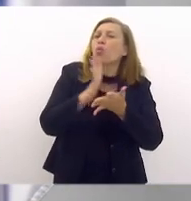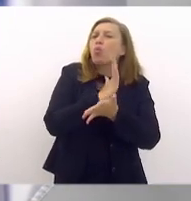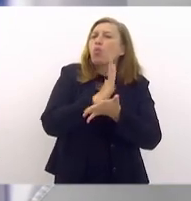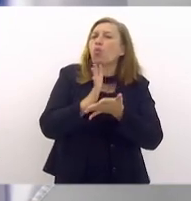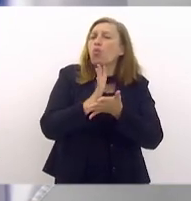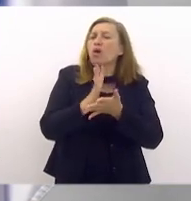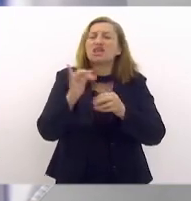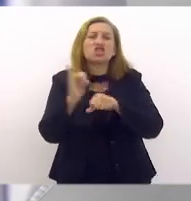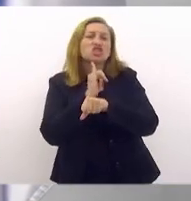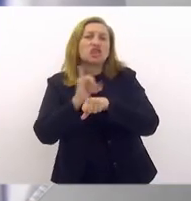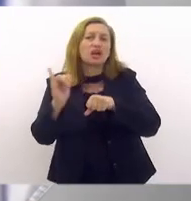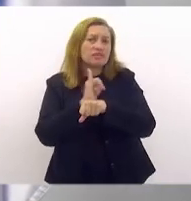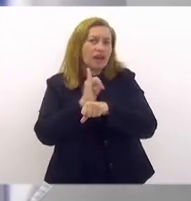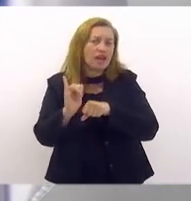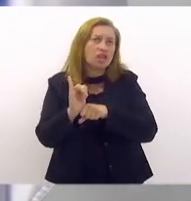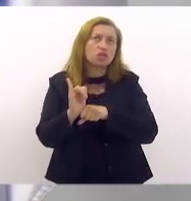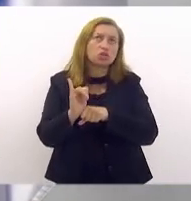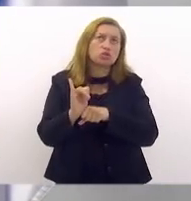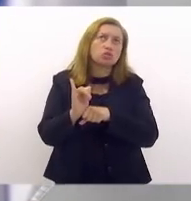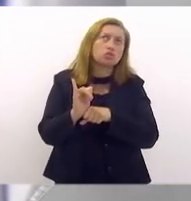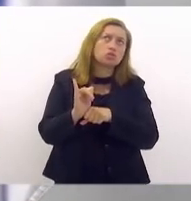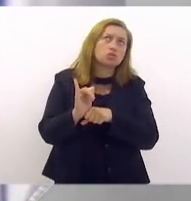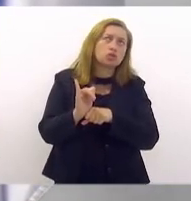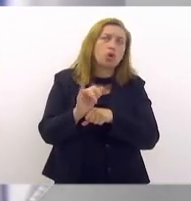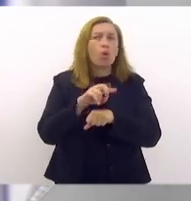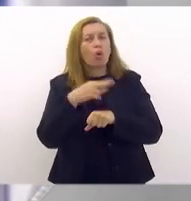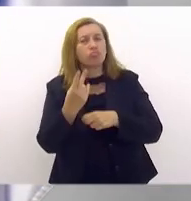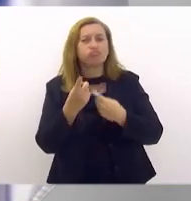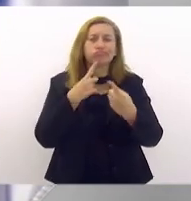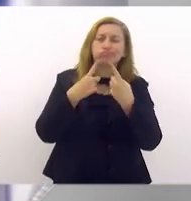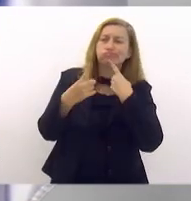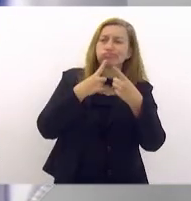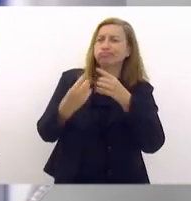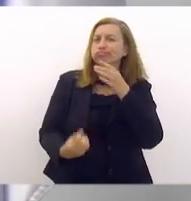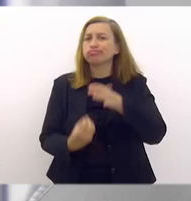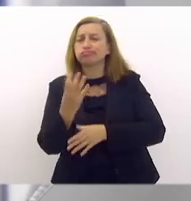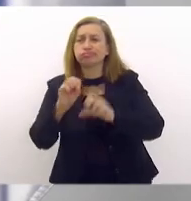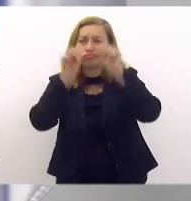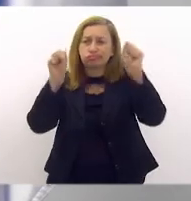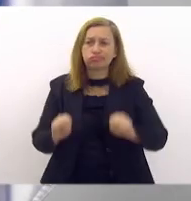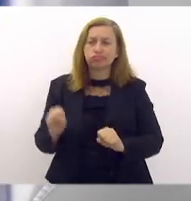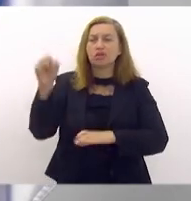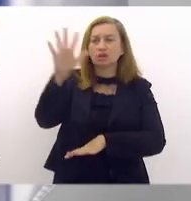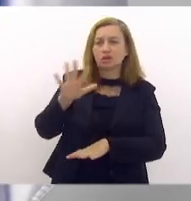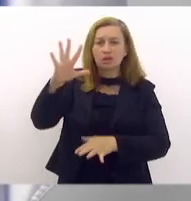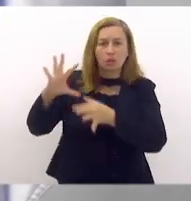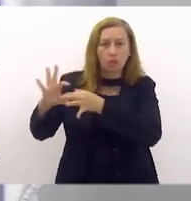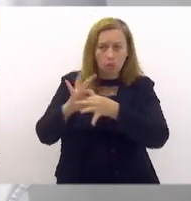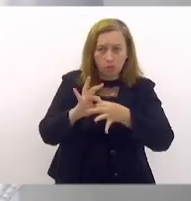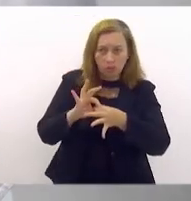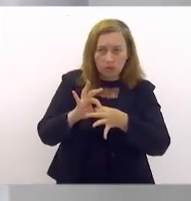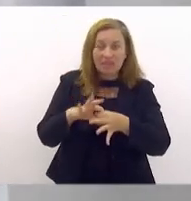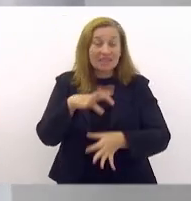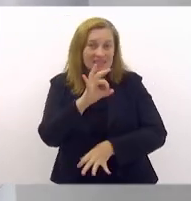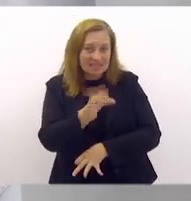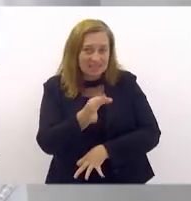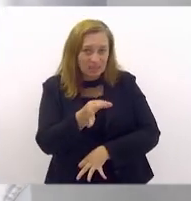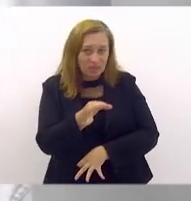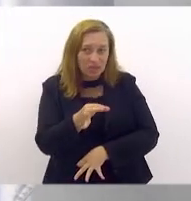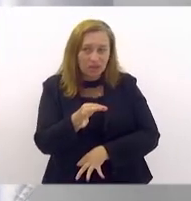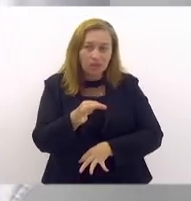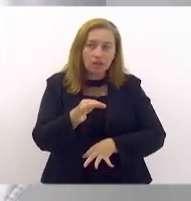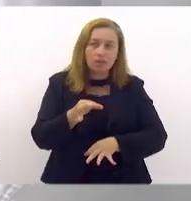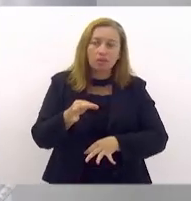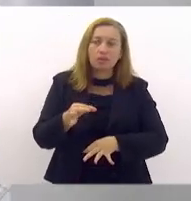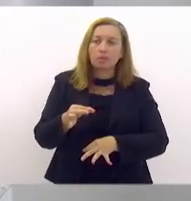algum mecanismo, ou pelo menos algum debate sobre a criação de um sistema nacional integrado, exatamente para